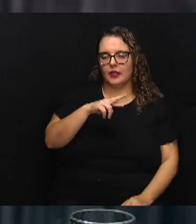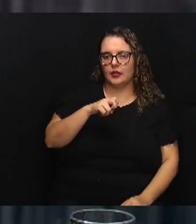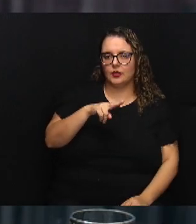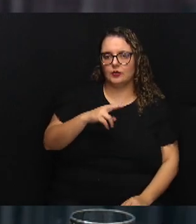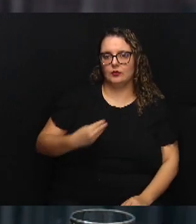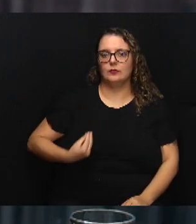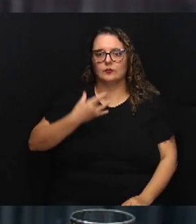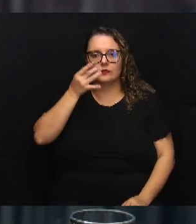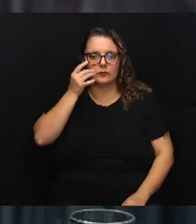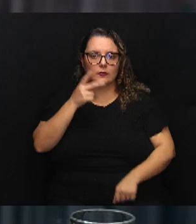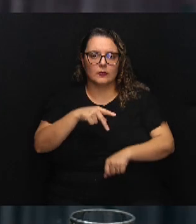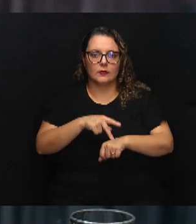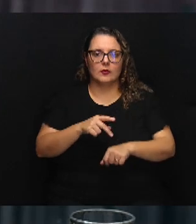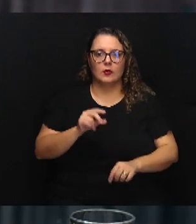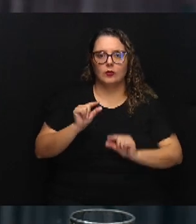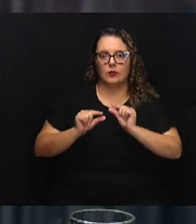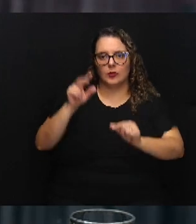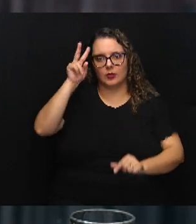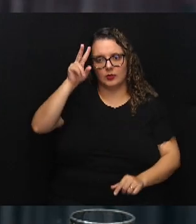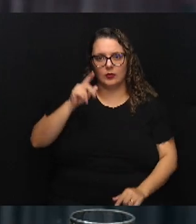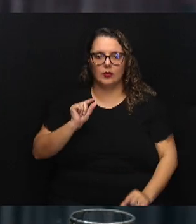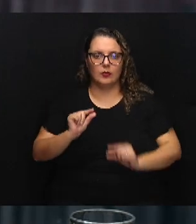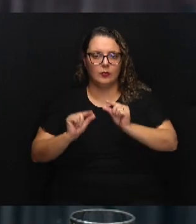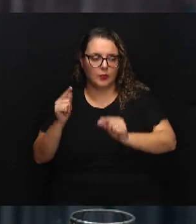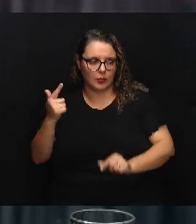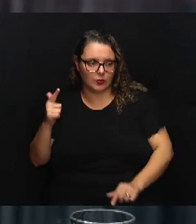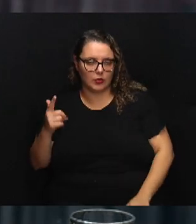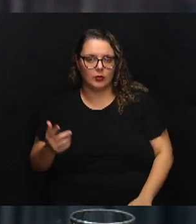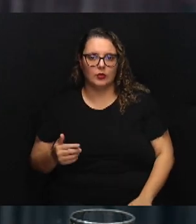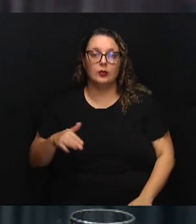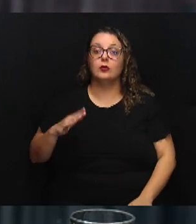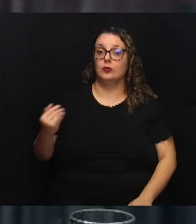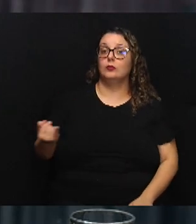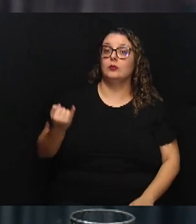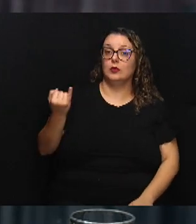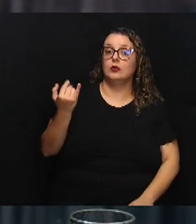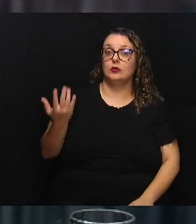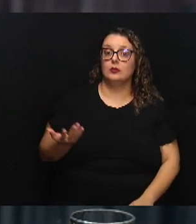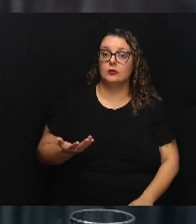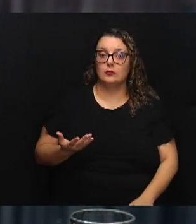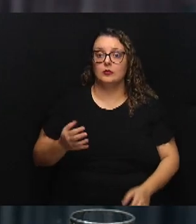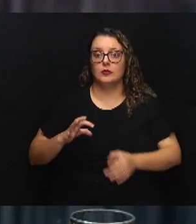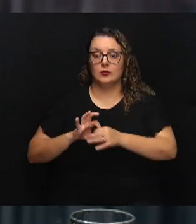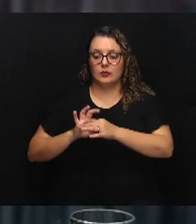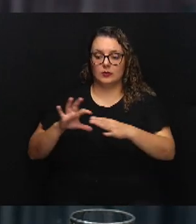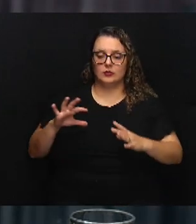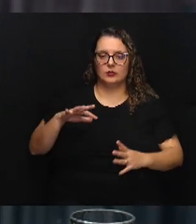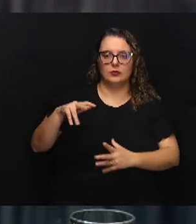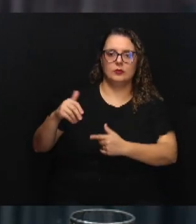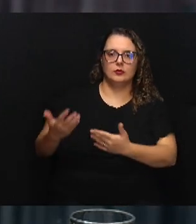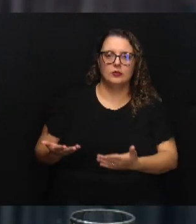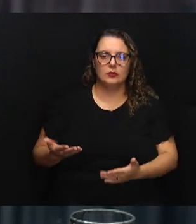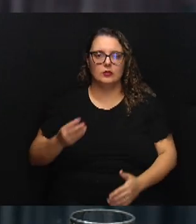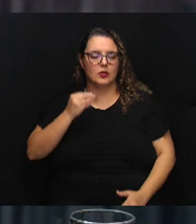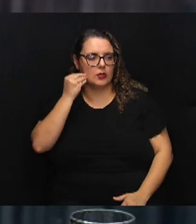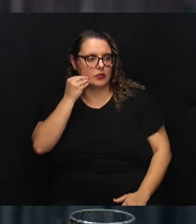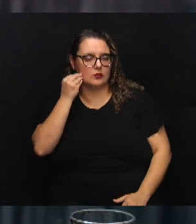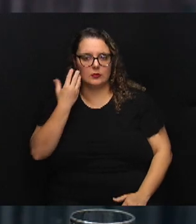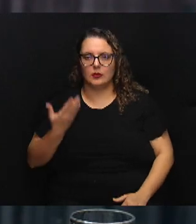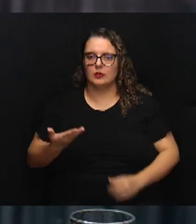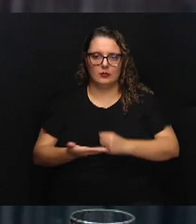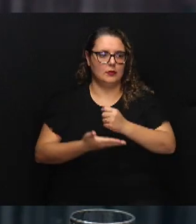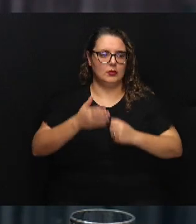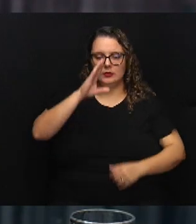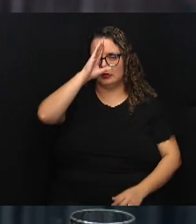país, viver um pouquinho de história, um pouquinho de geografia e o mais importante, que é se desconectar do mundo. Então hoje a experiência é a base